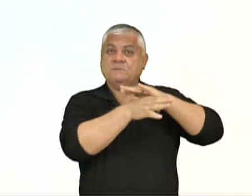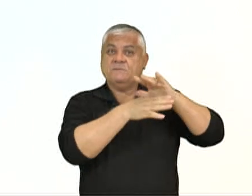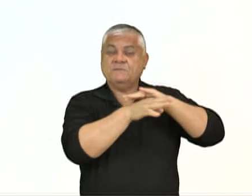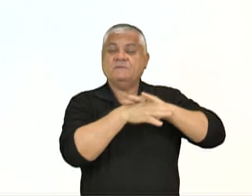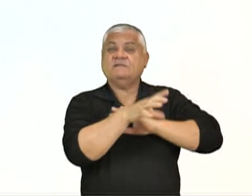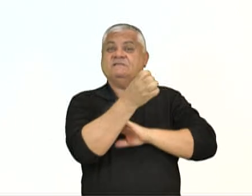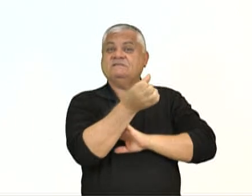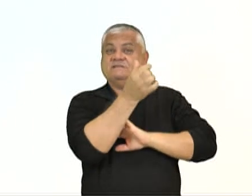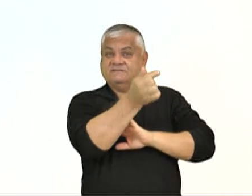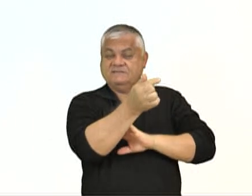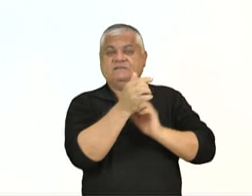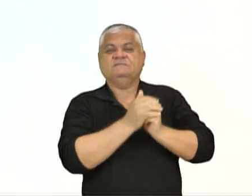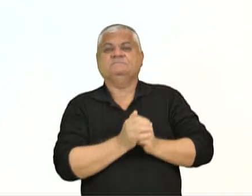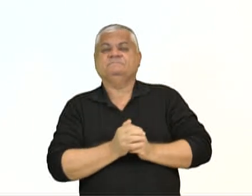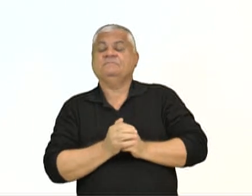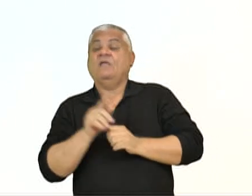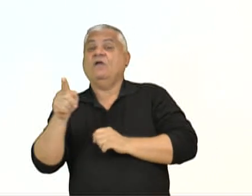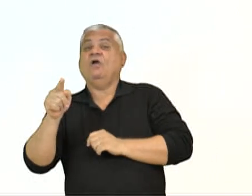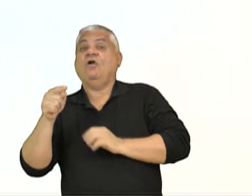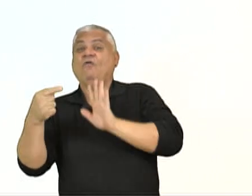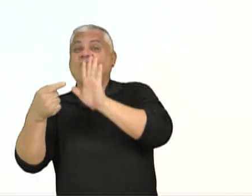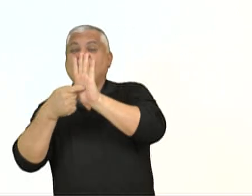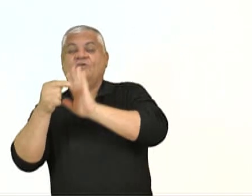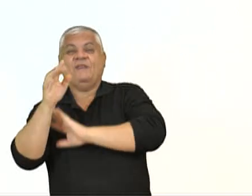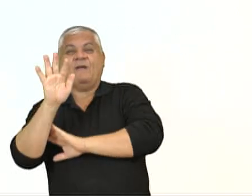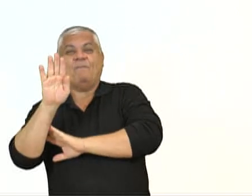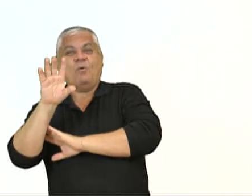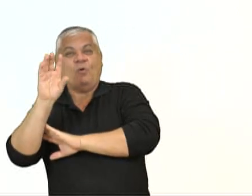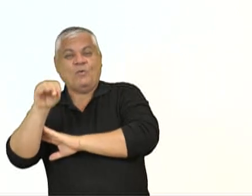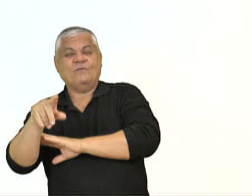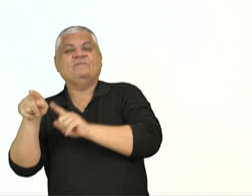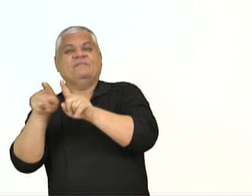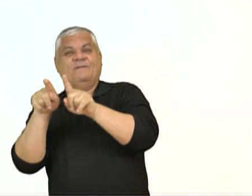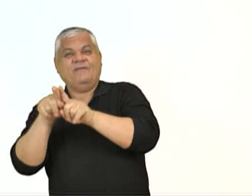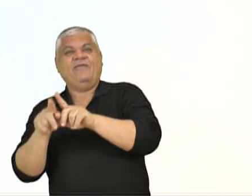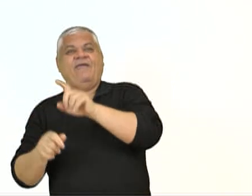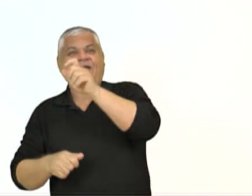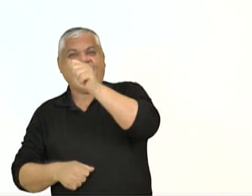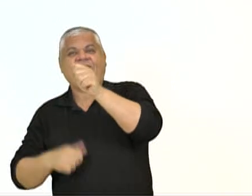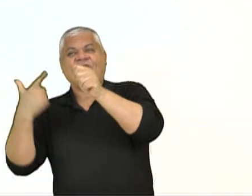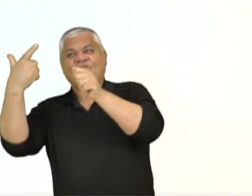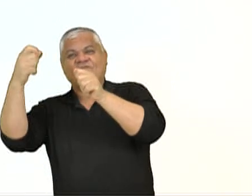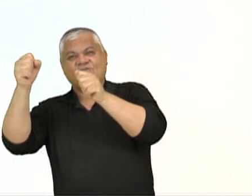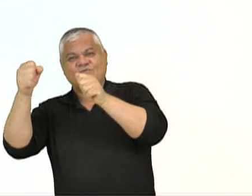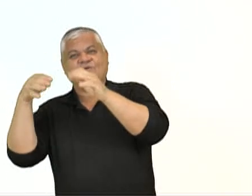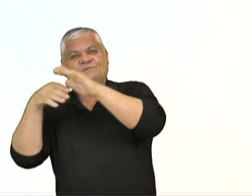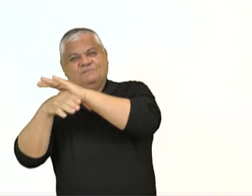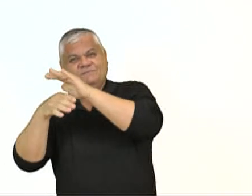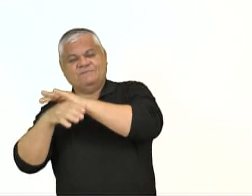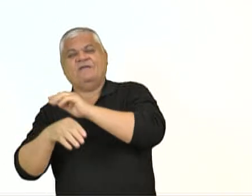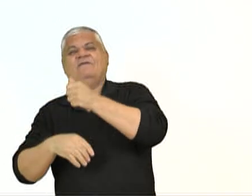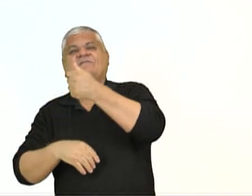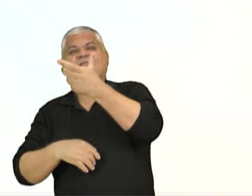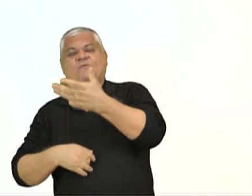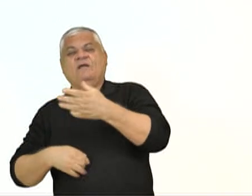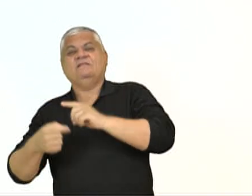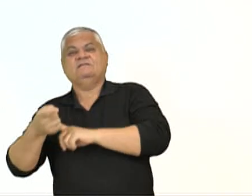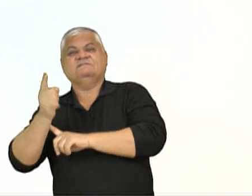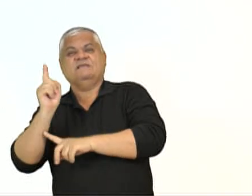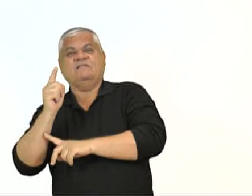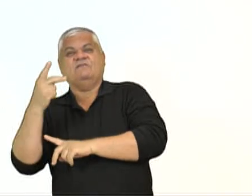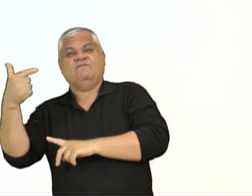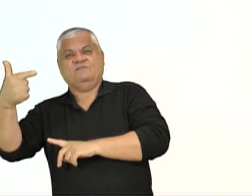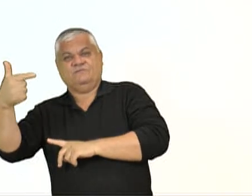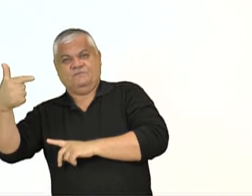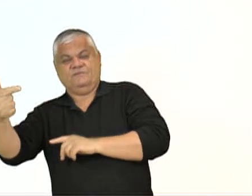acessos. E assim também, o Furabolo, na versão A, 28, e no dia 24,